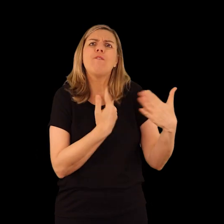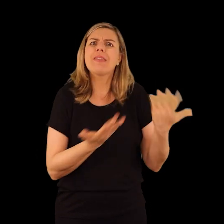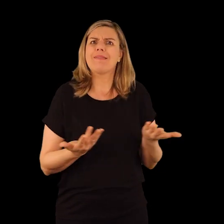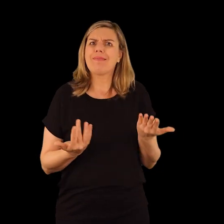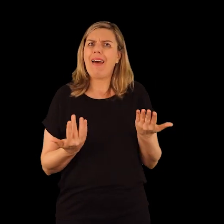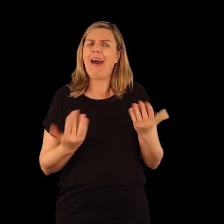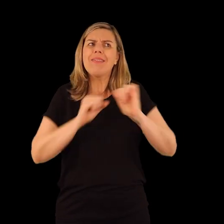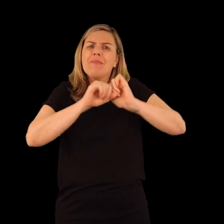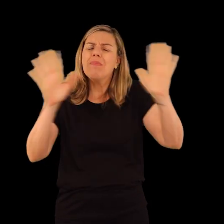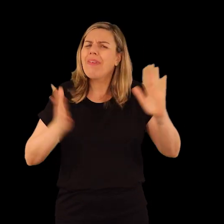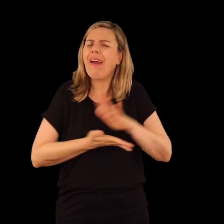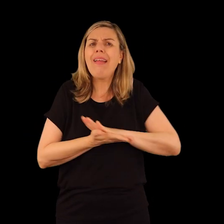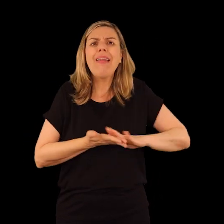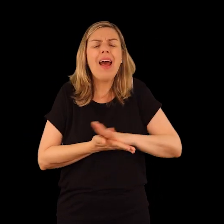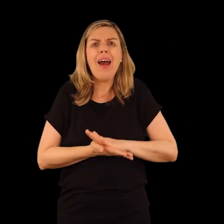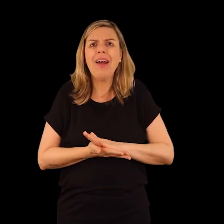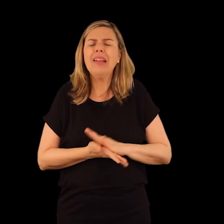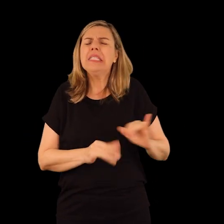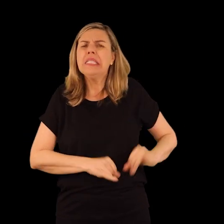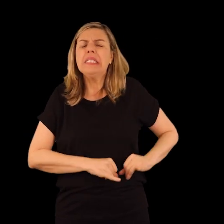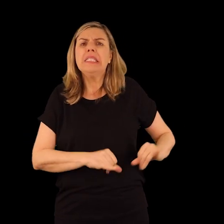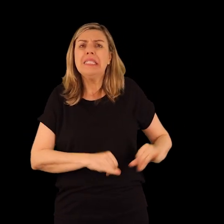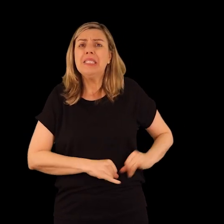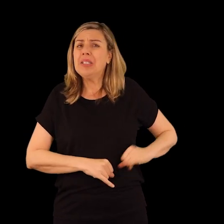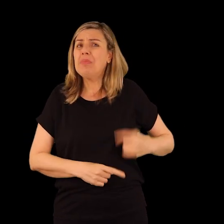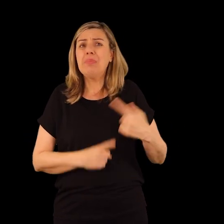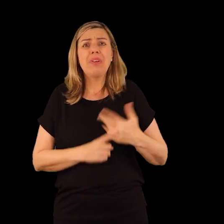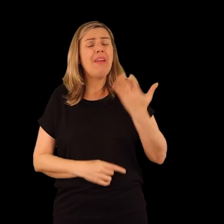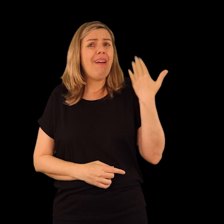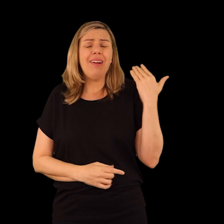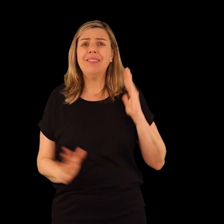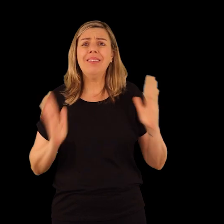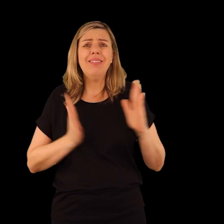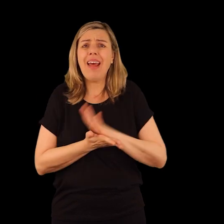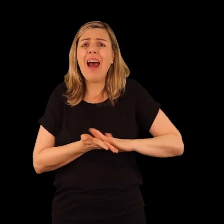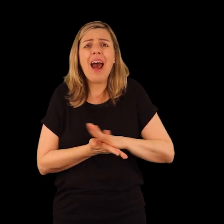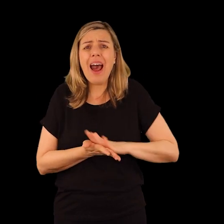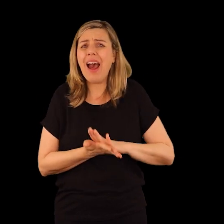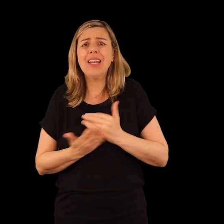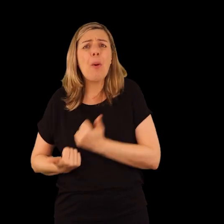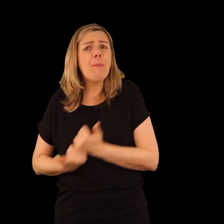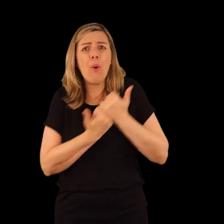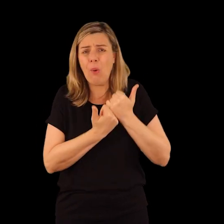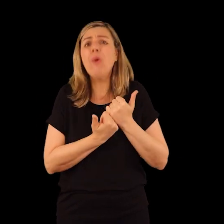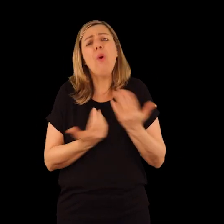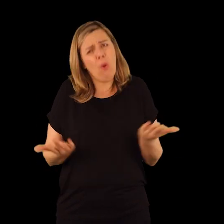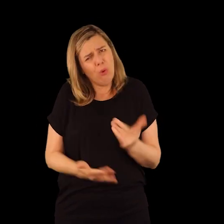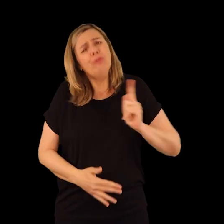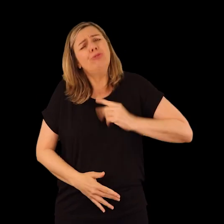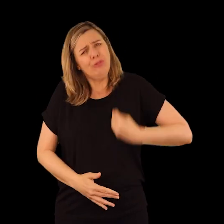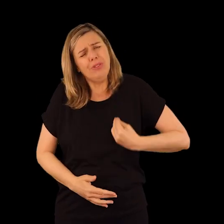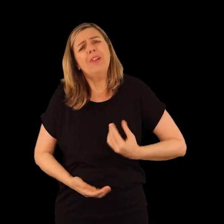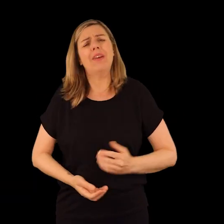conversada, esclarecida, e tu num sofrimento porque não tem ninguém. Hoje nós temos recursos, naquela época não tinha